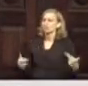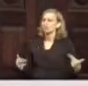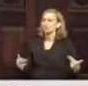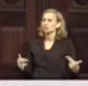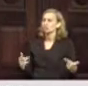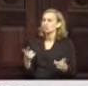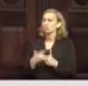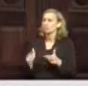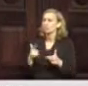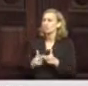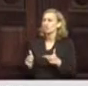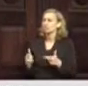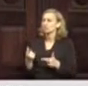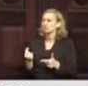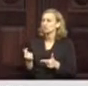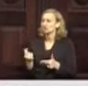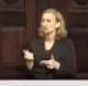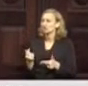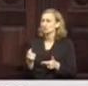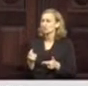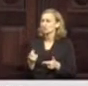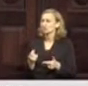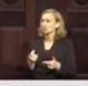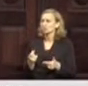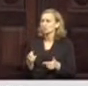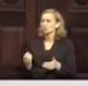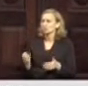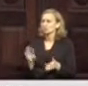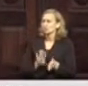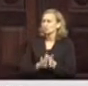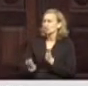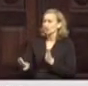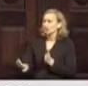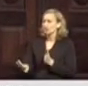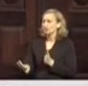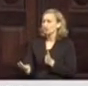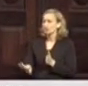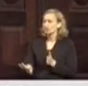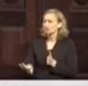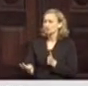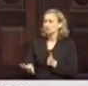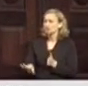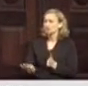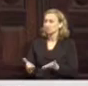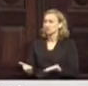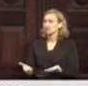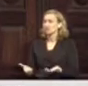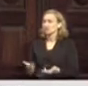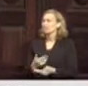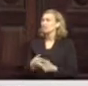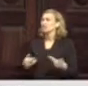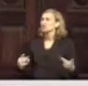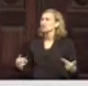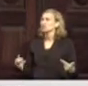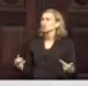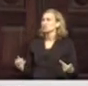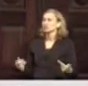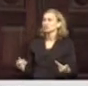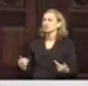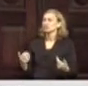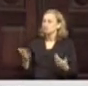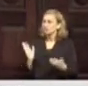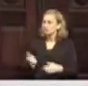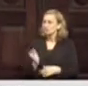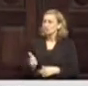de recursos na área da saúde. Questões que a gente já tinha levantado aqui há muito tempo,